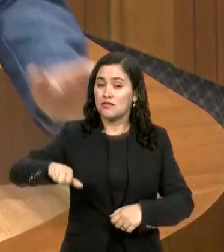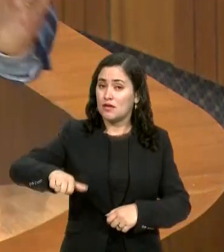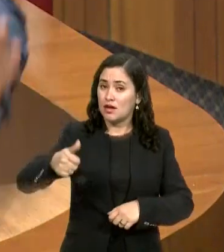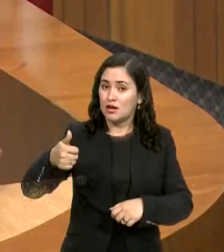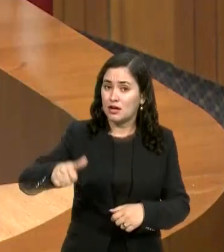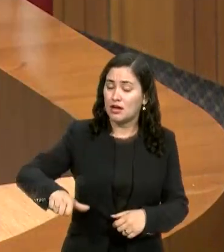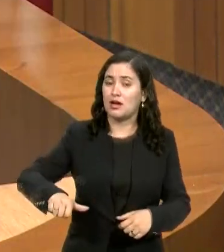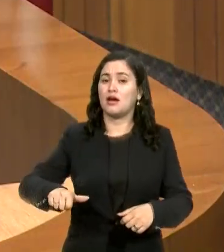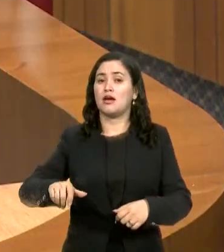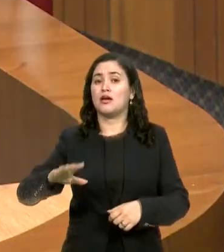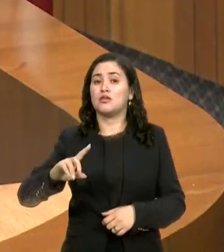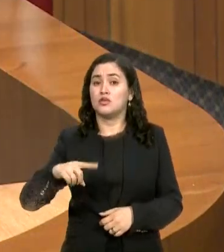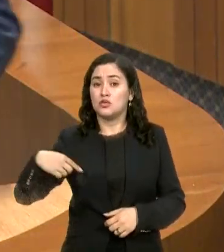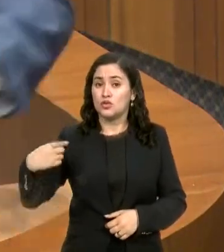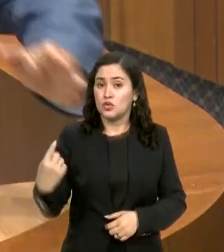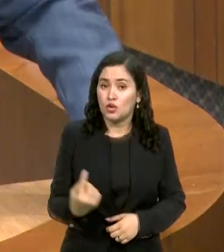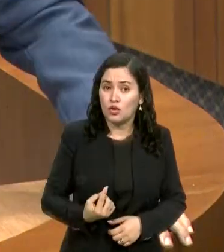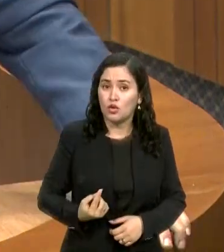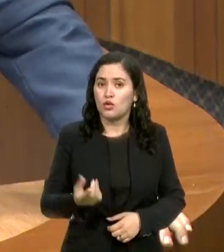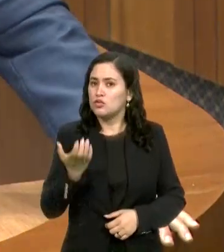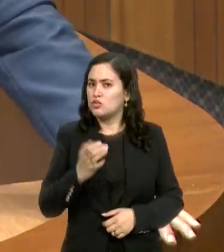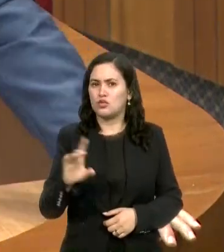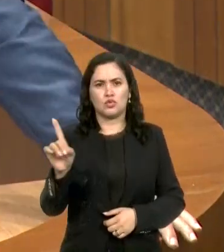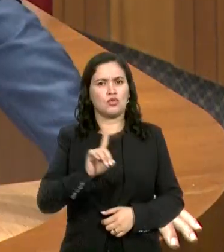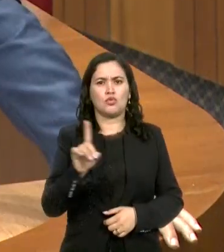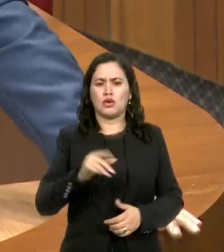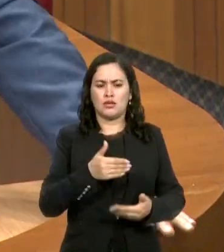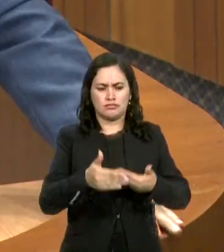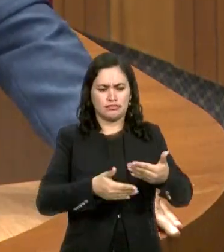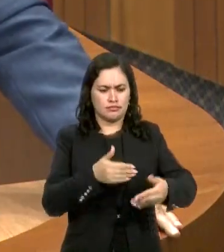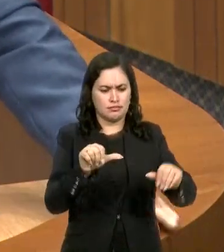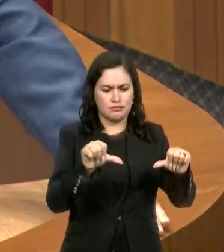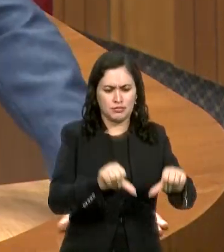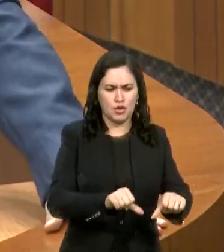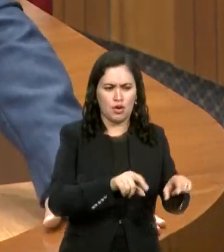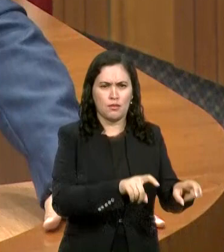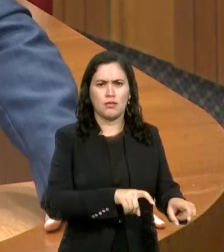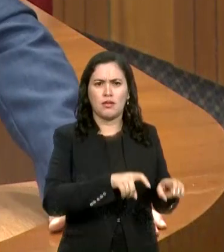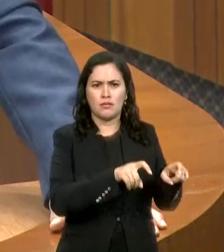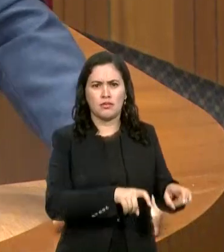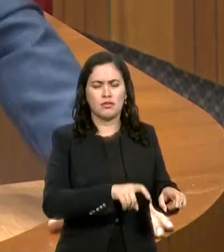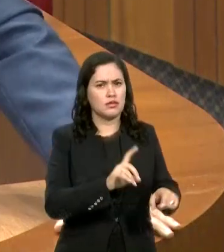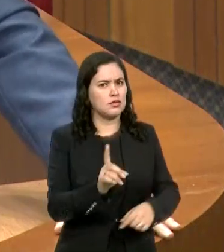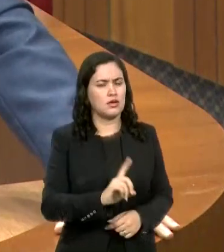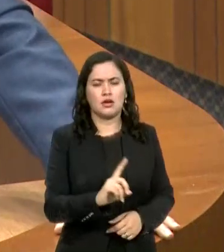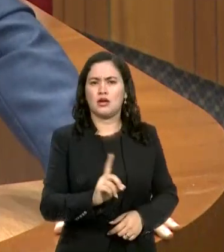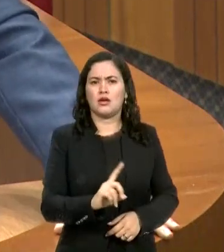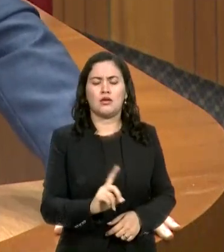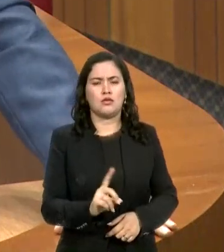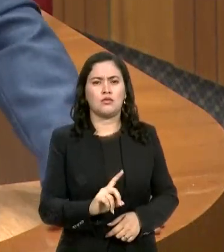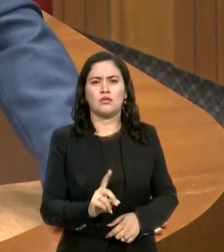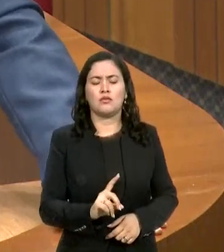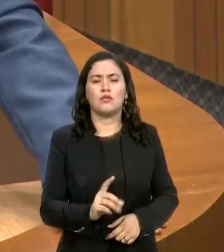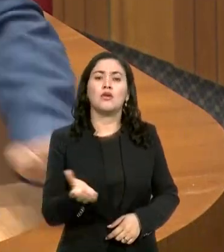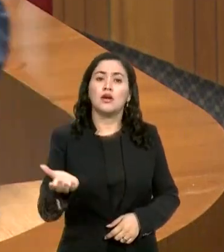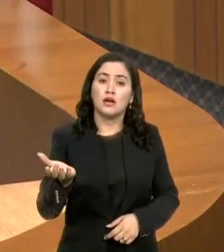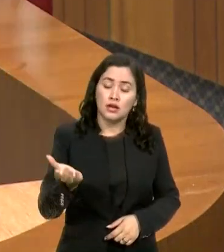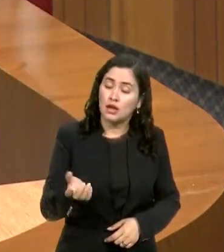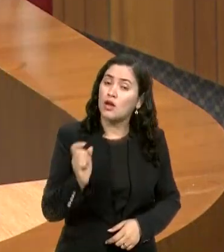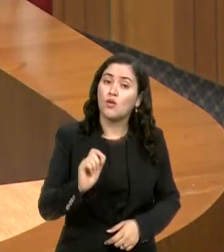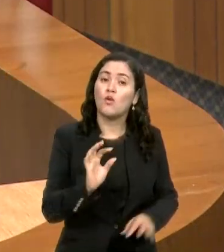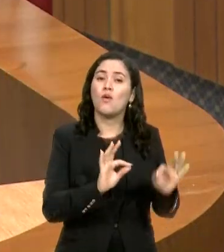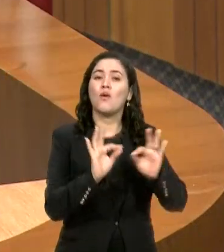o bom agronegócio. Nós precisamos, pelo contrário, fazer com que esse pessoal possa produzir no Estado com garantia jurídica